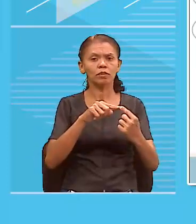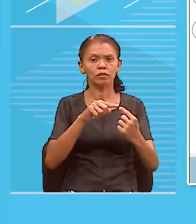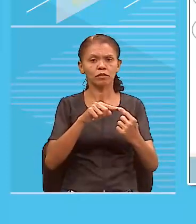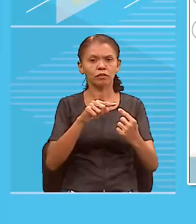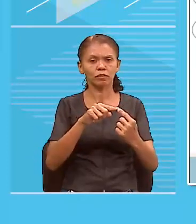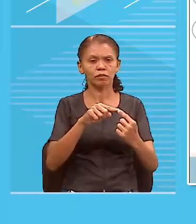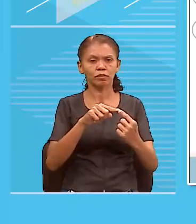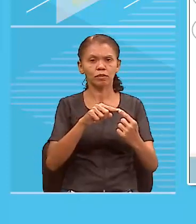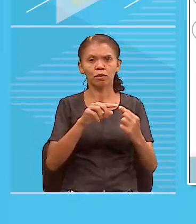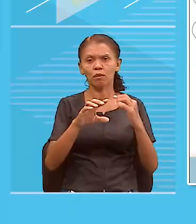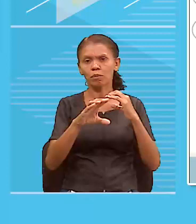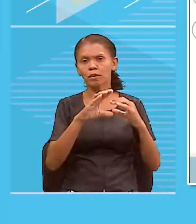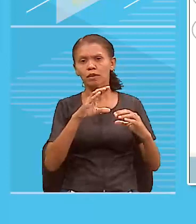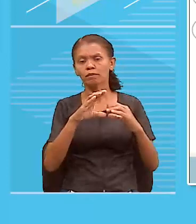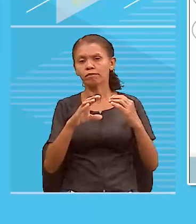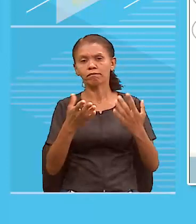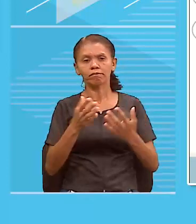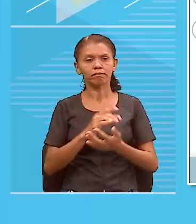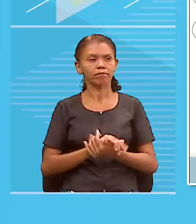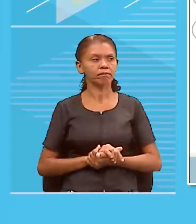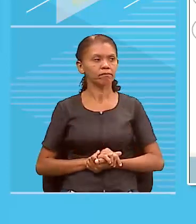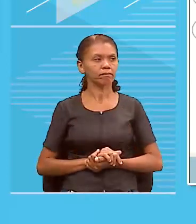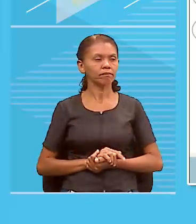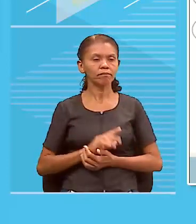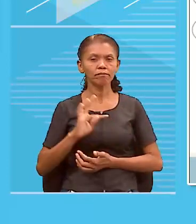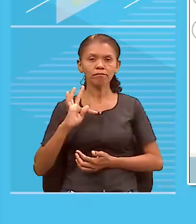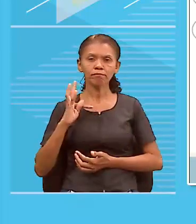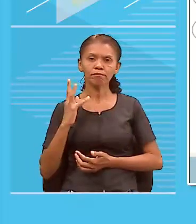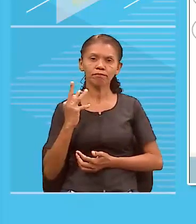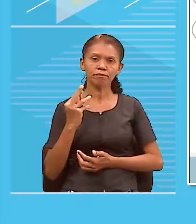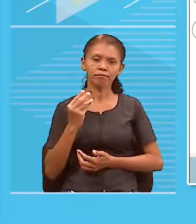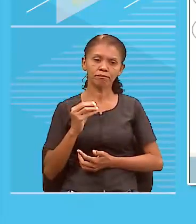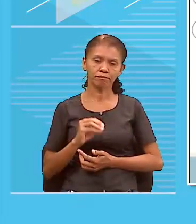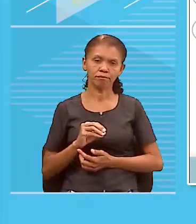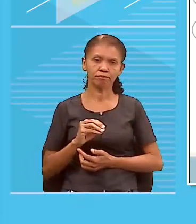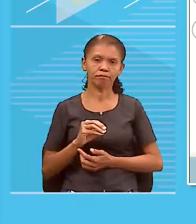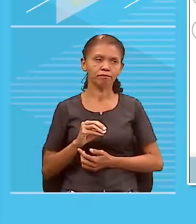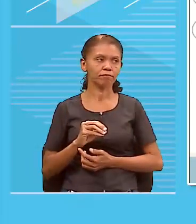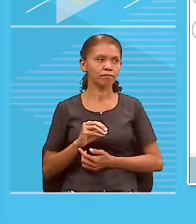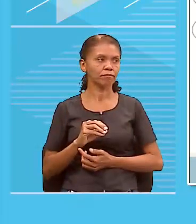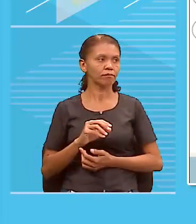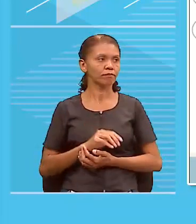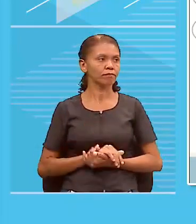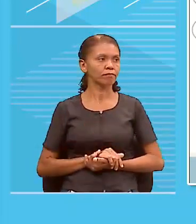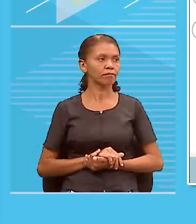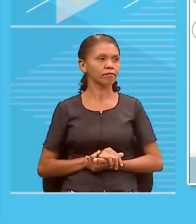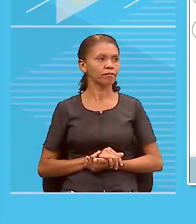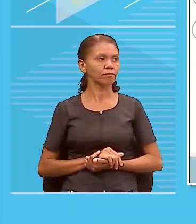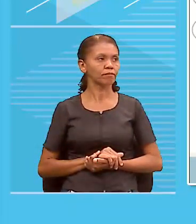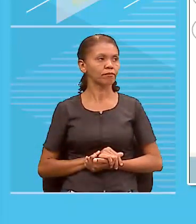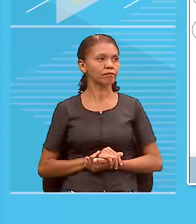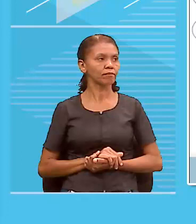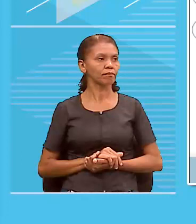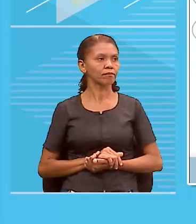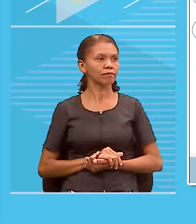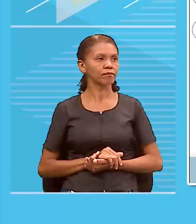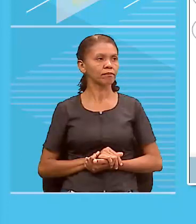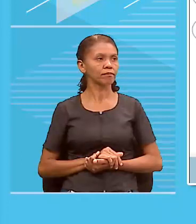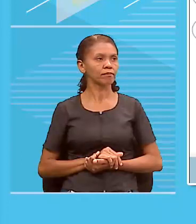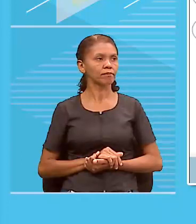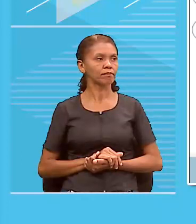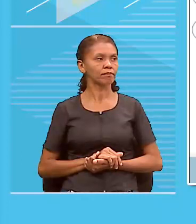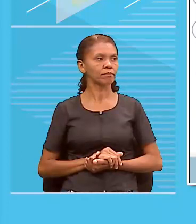comunicativa tá tudo isso leva-se em consideração aí vem né o a